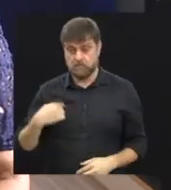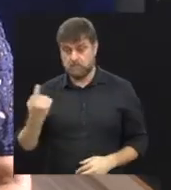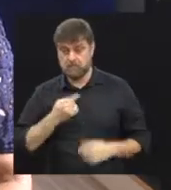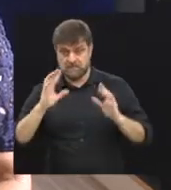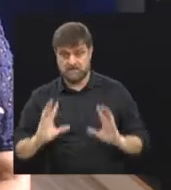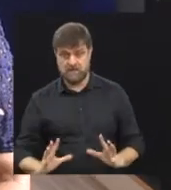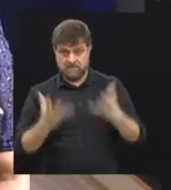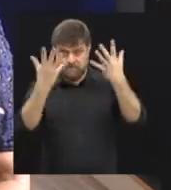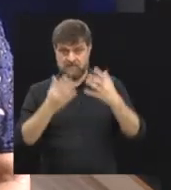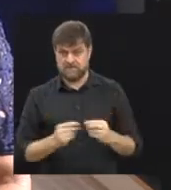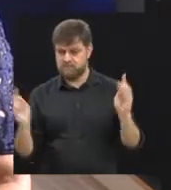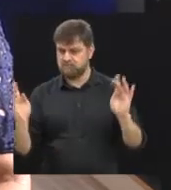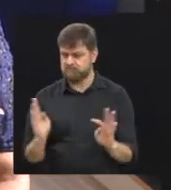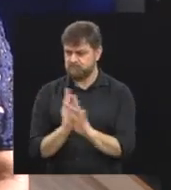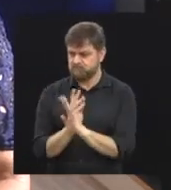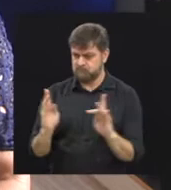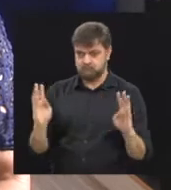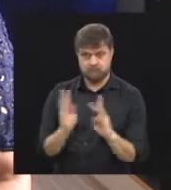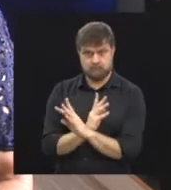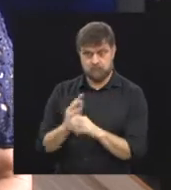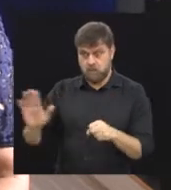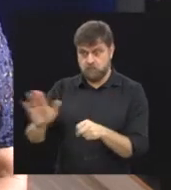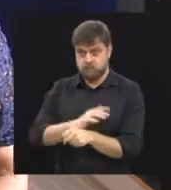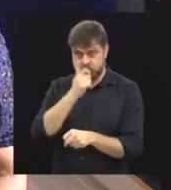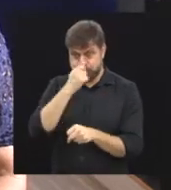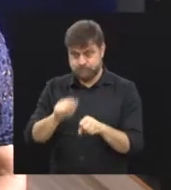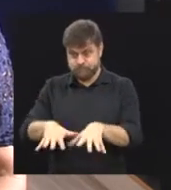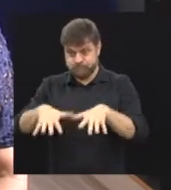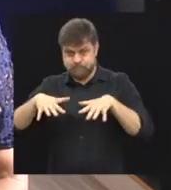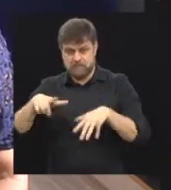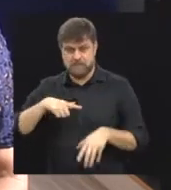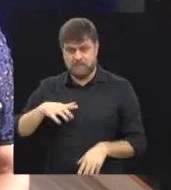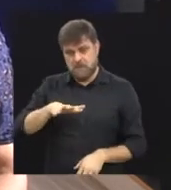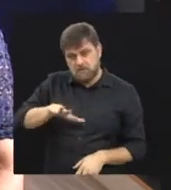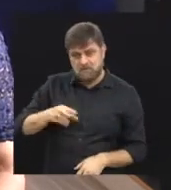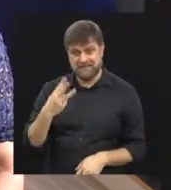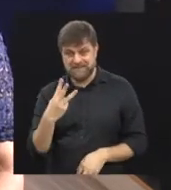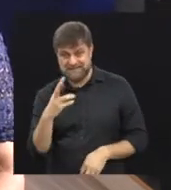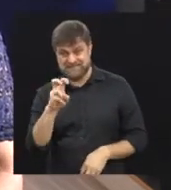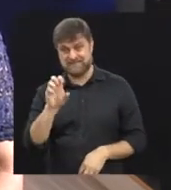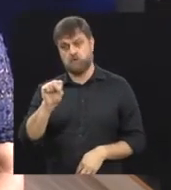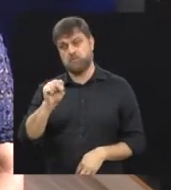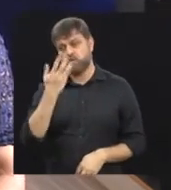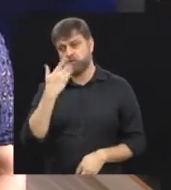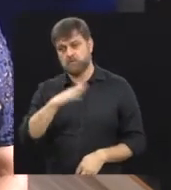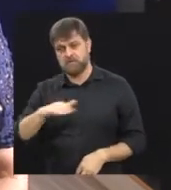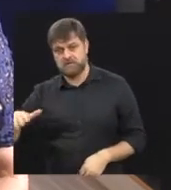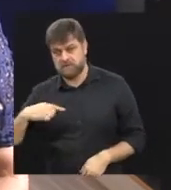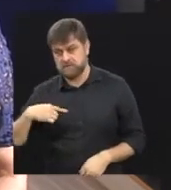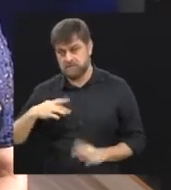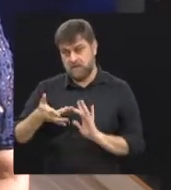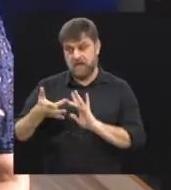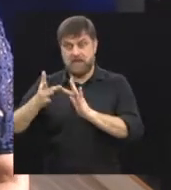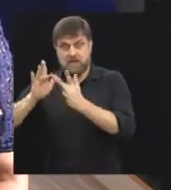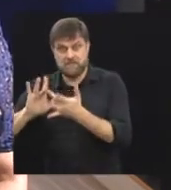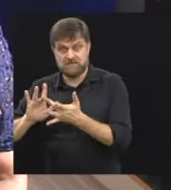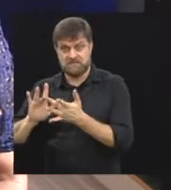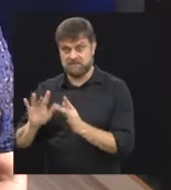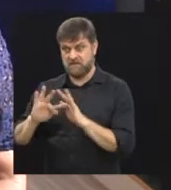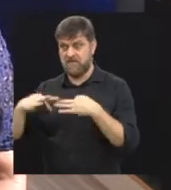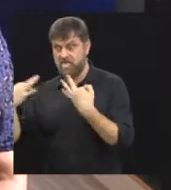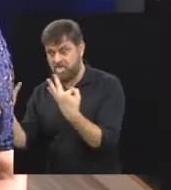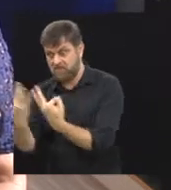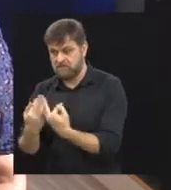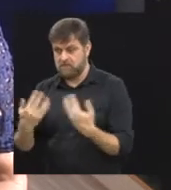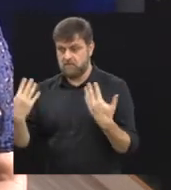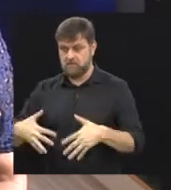Porque os nossos eventos é bastante movimentado, você vê que tem 358 crianças, aí você multiplica por 3 ou